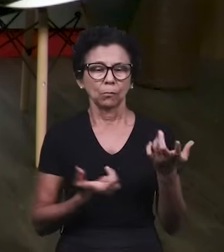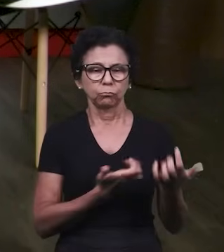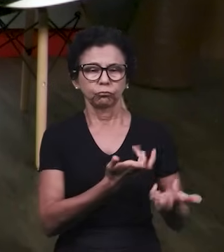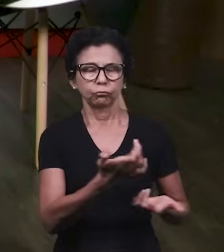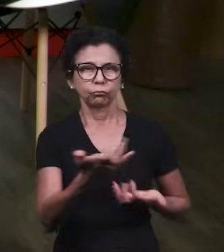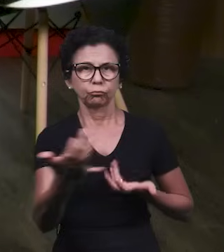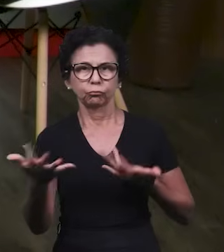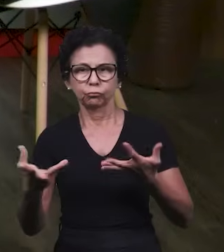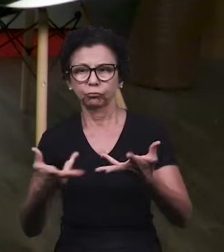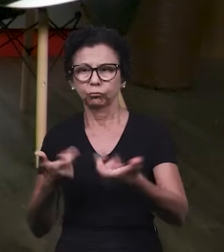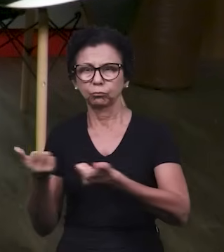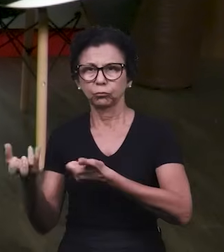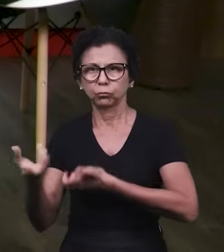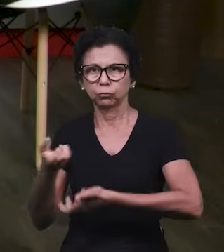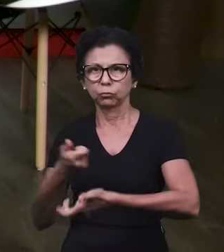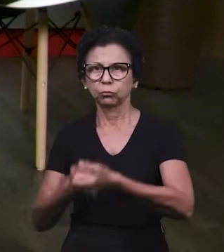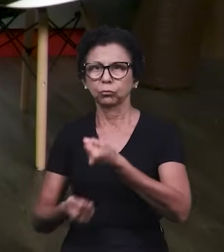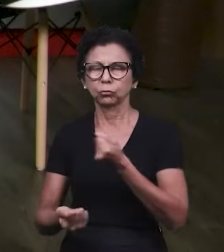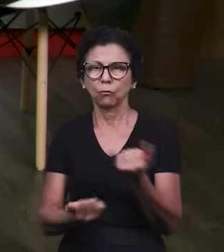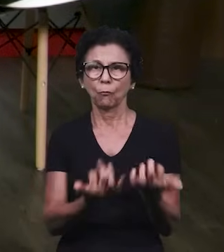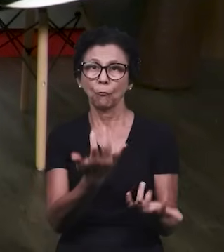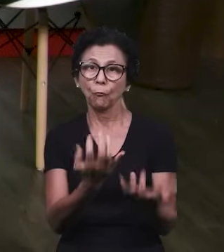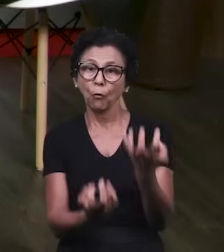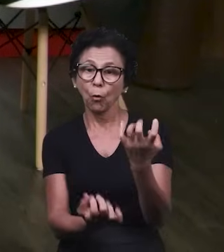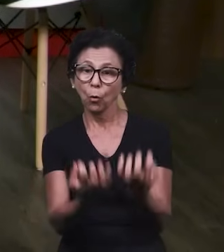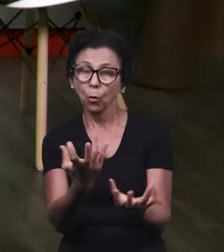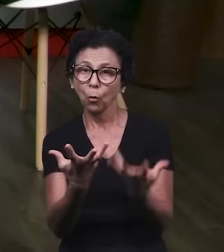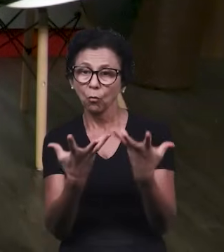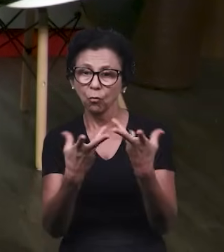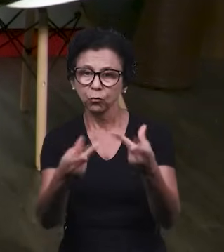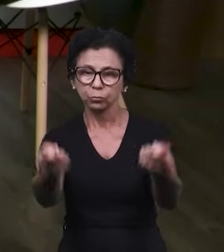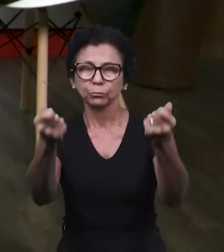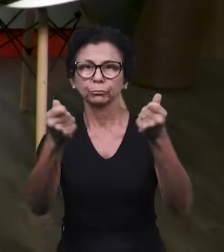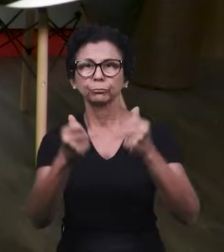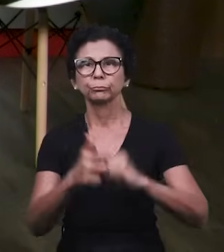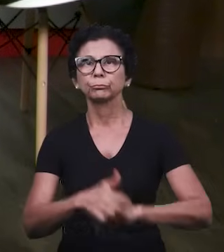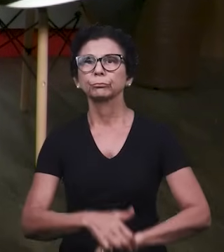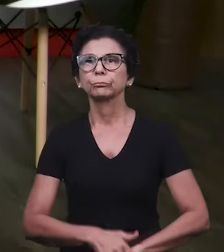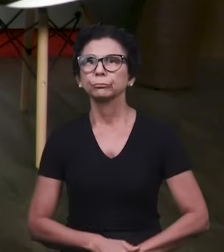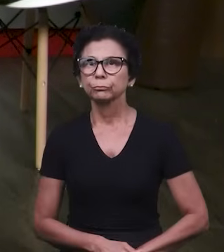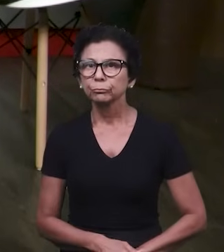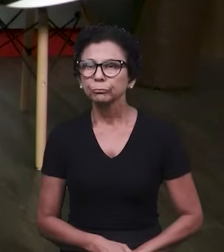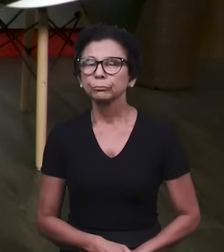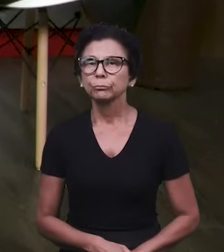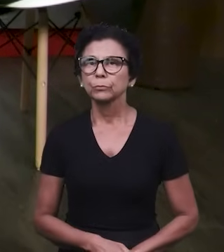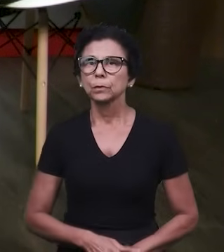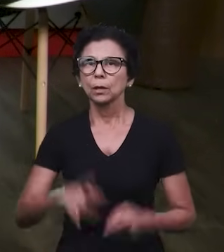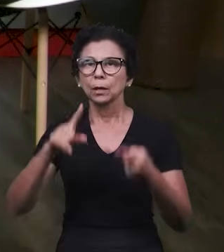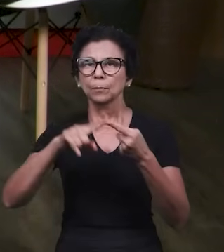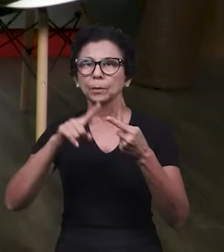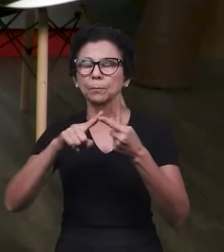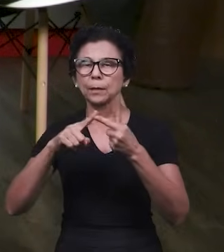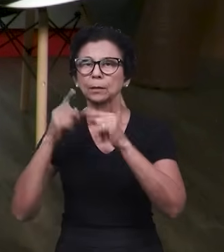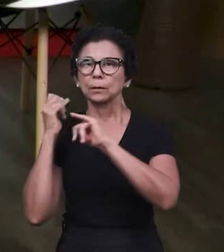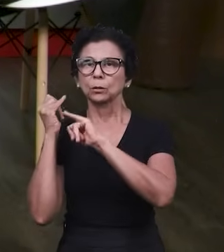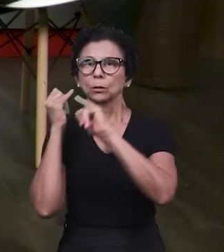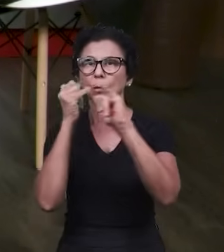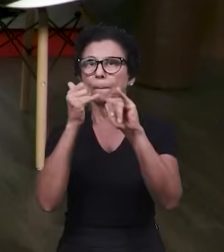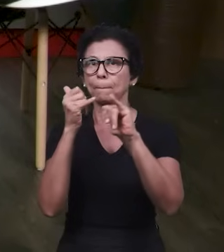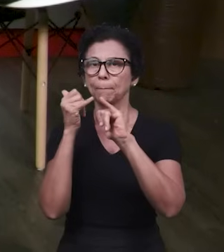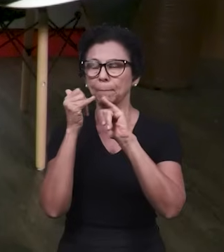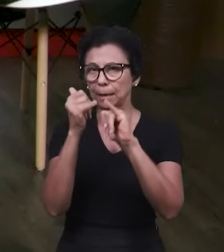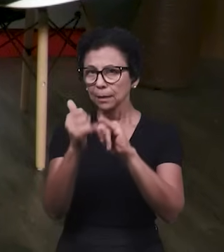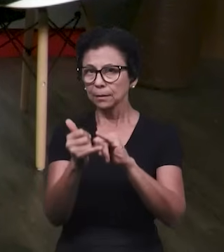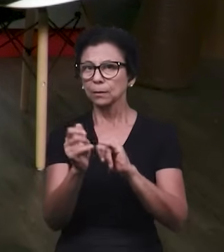seja, evidenciando que a primeira trombeta, os efeitos dela continuam